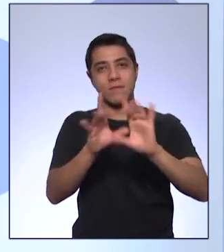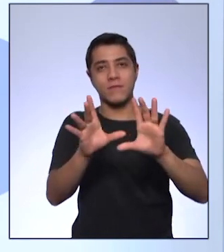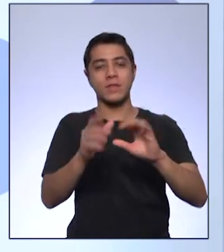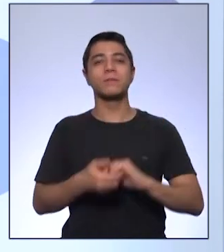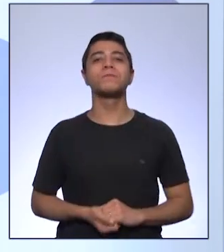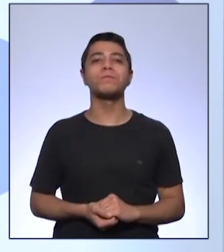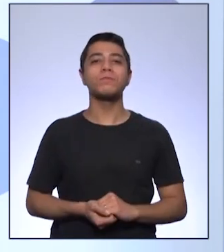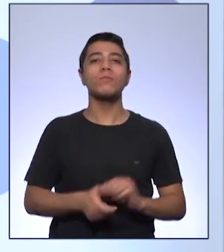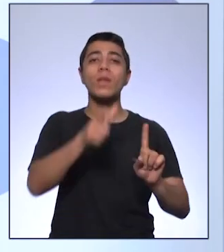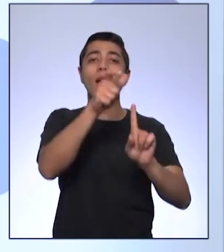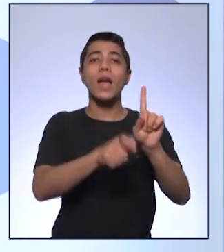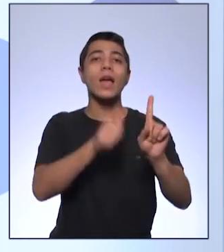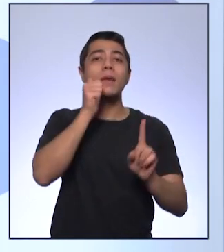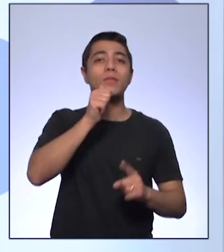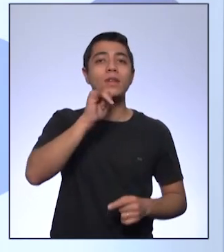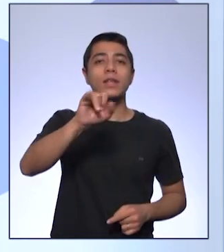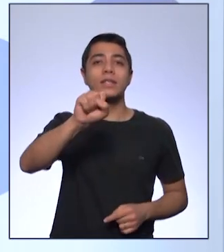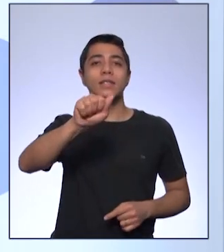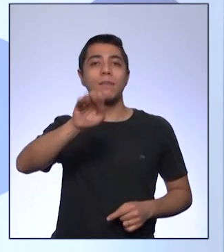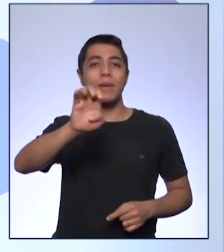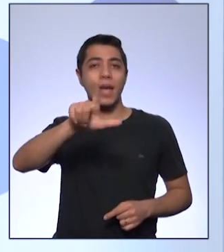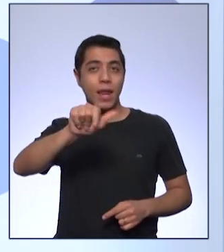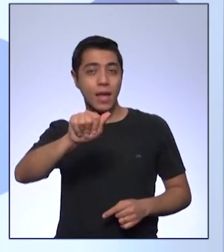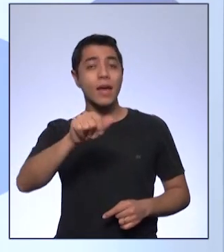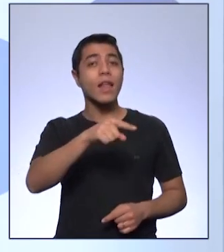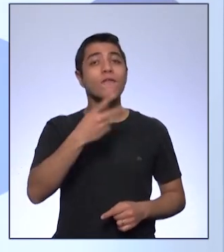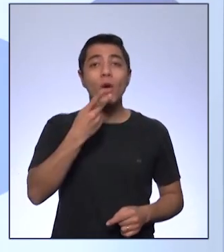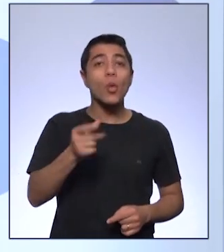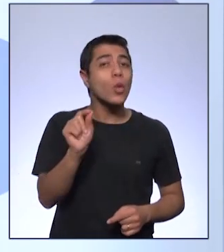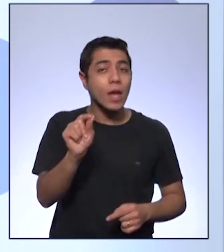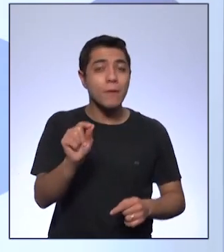a 240x. Legal. Muito legal mesmo.